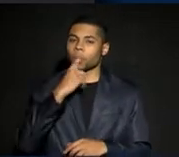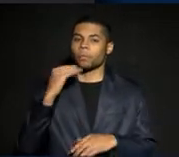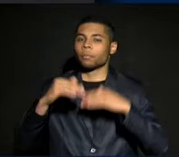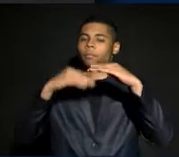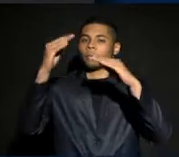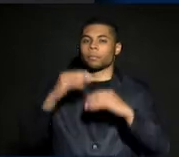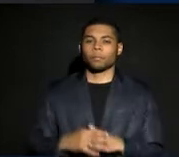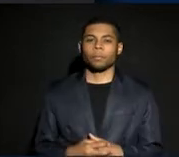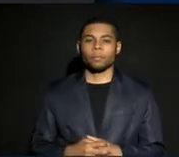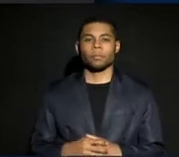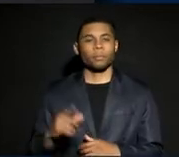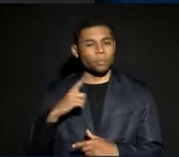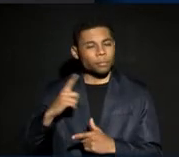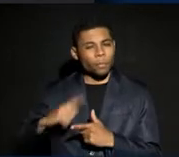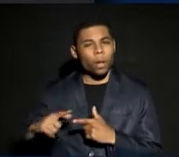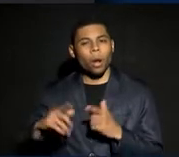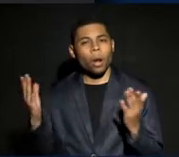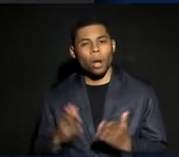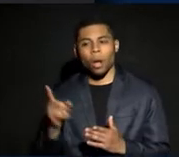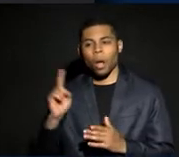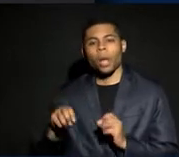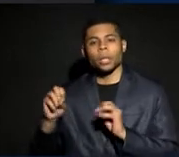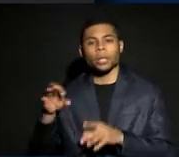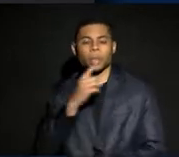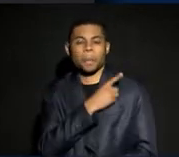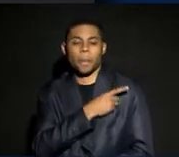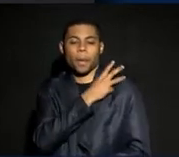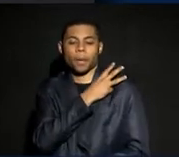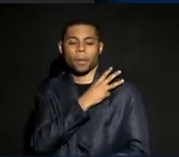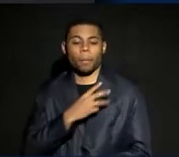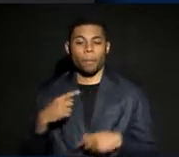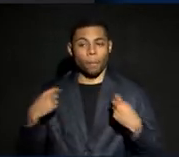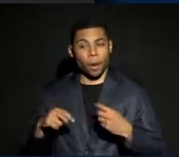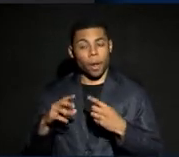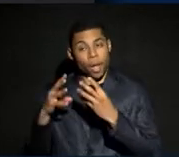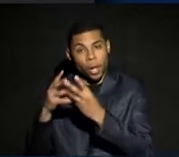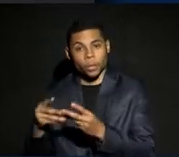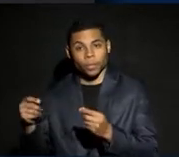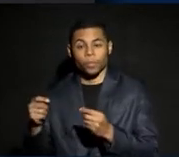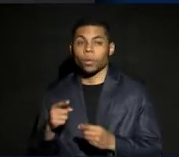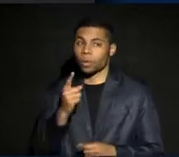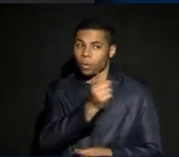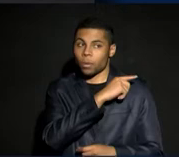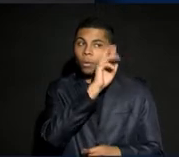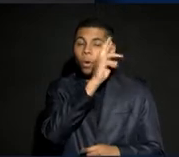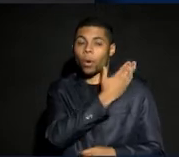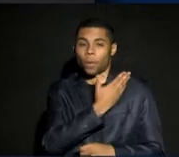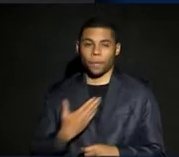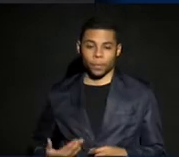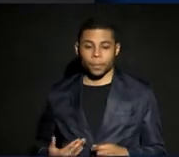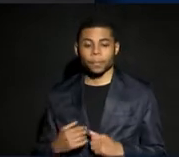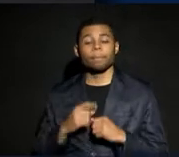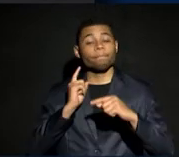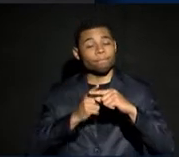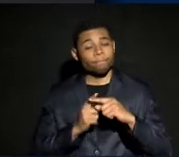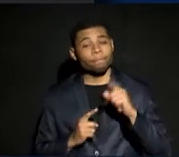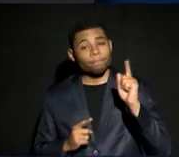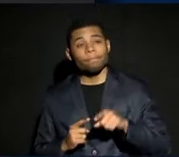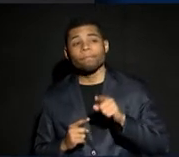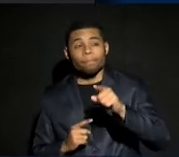IDEB. Temos um problema hoje no ensino médio, que tem que ser resolvido pelos governadores, porque a